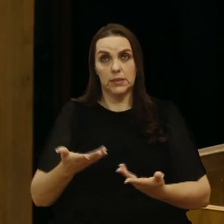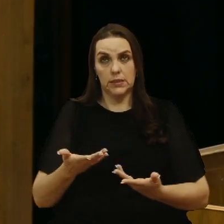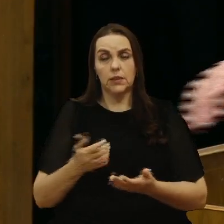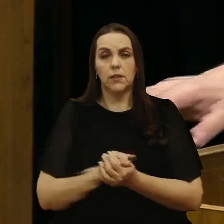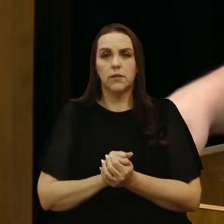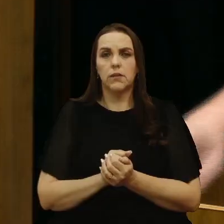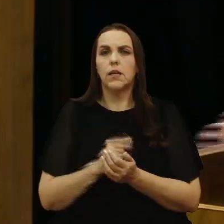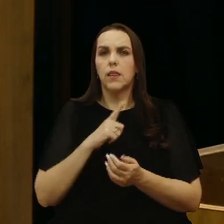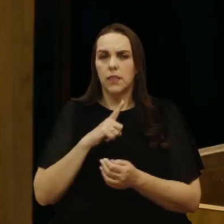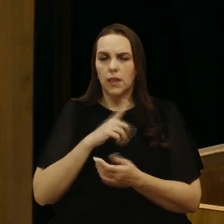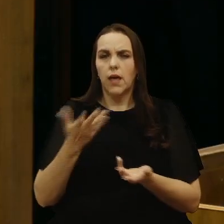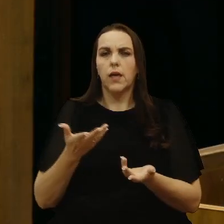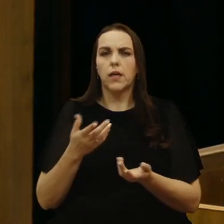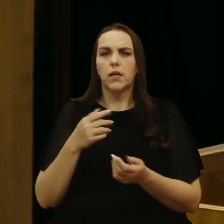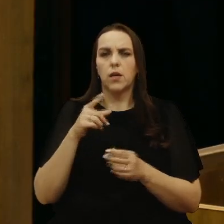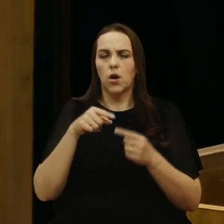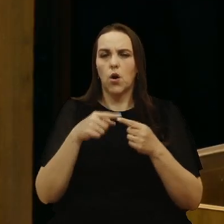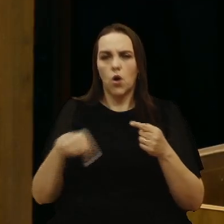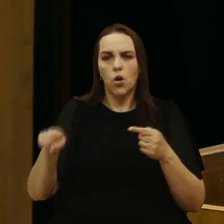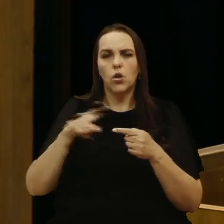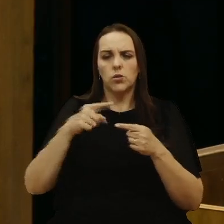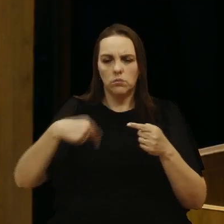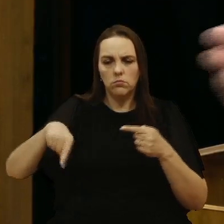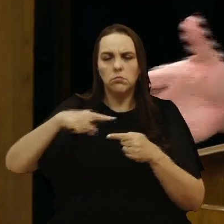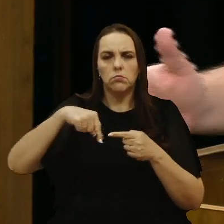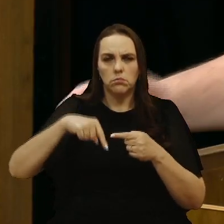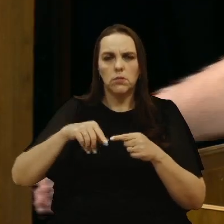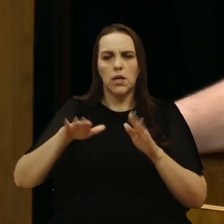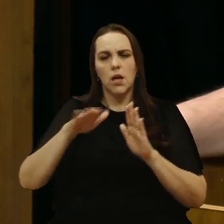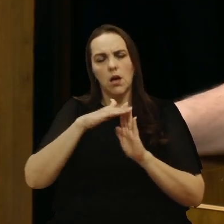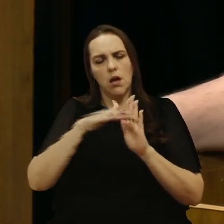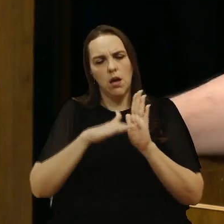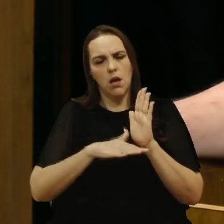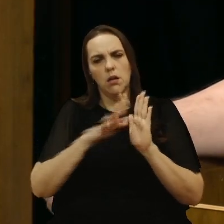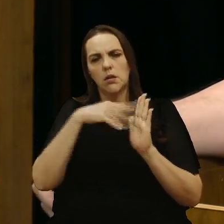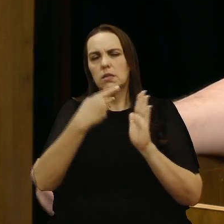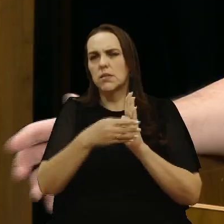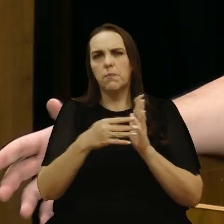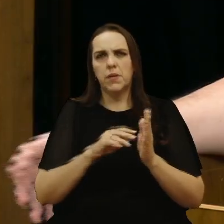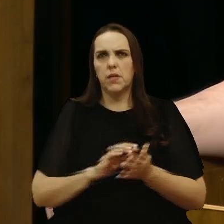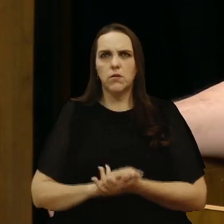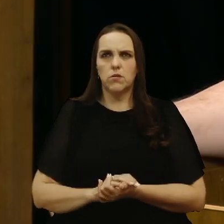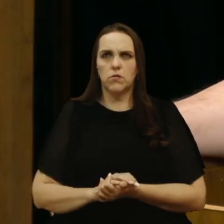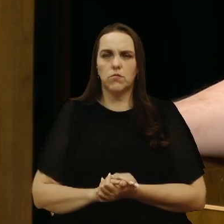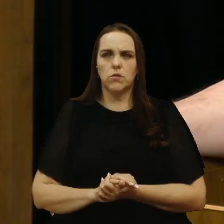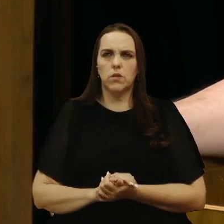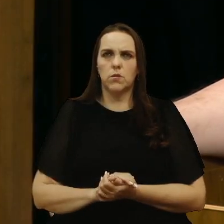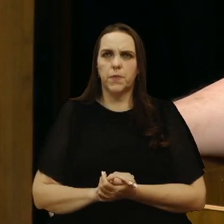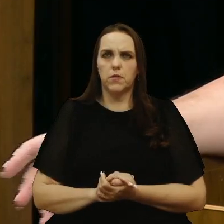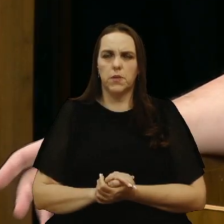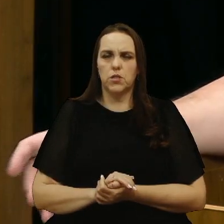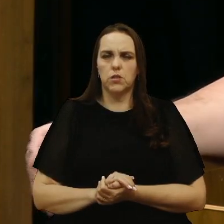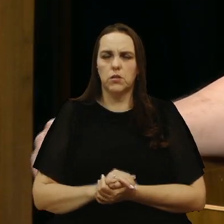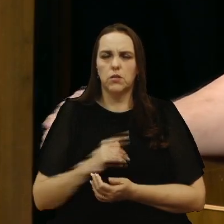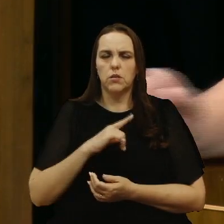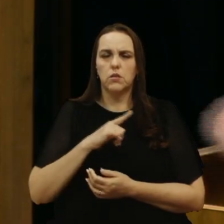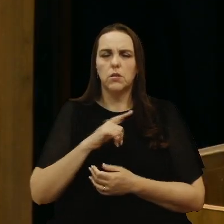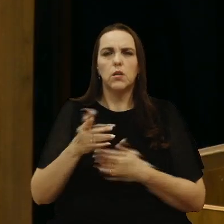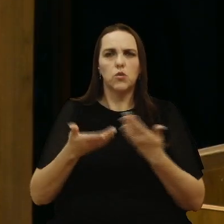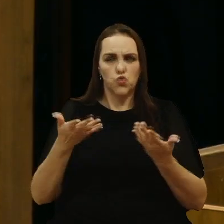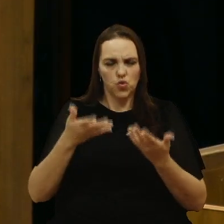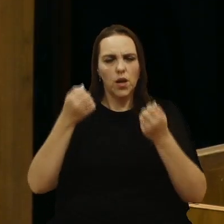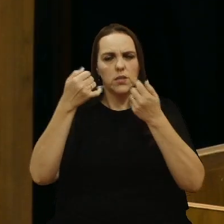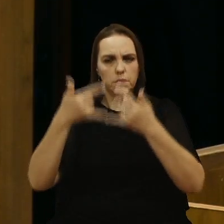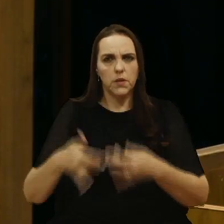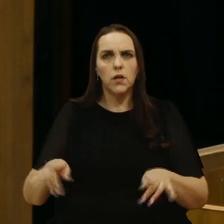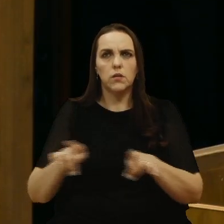o sistema de rotatividade de escala, e eles não podem estar empenhados, desdobrados no terreno restante da cidade. Já foi pontuado aqui